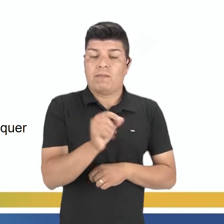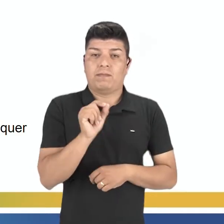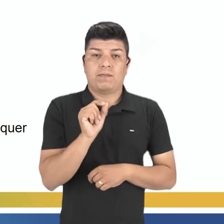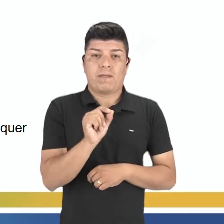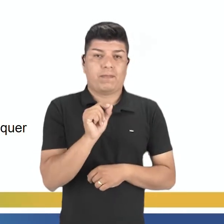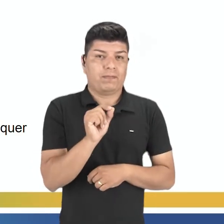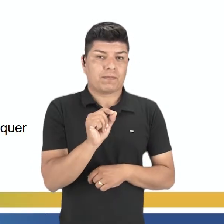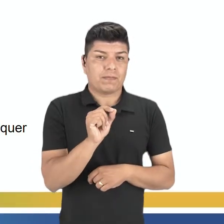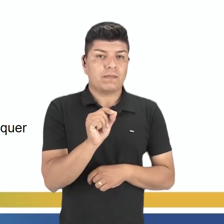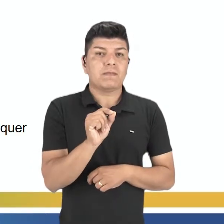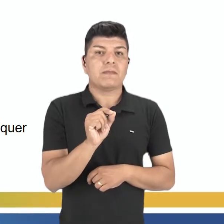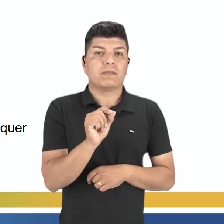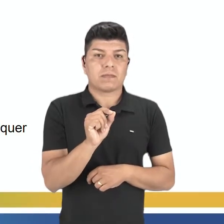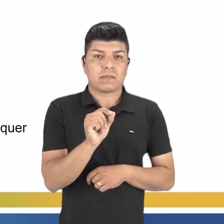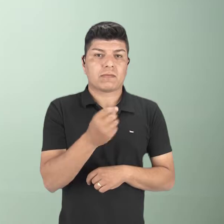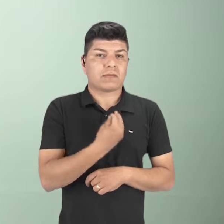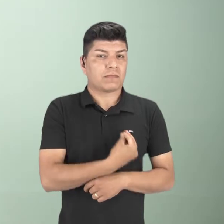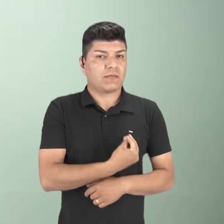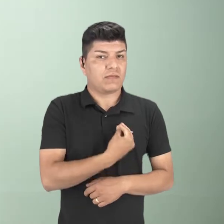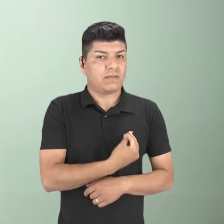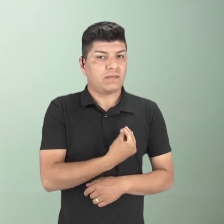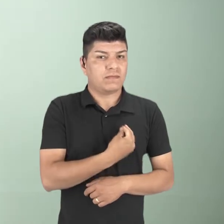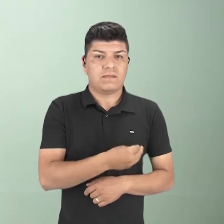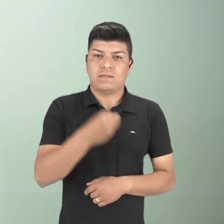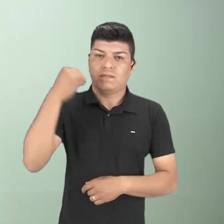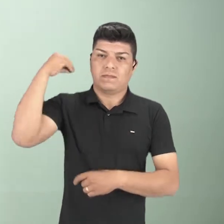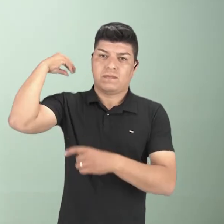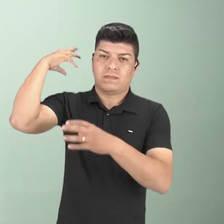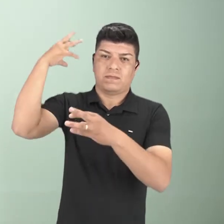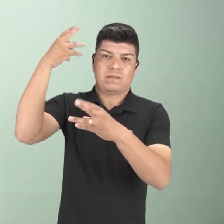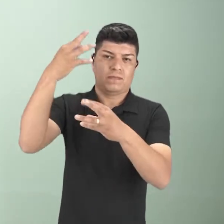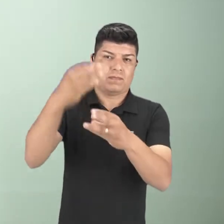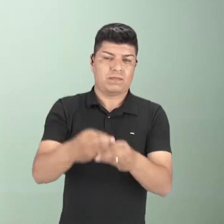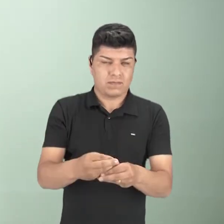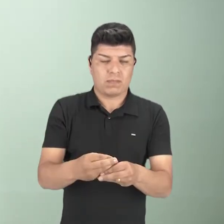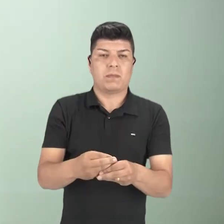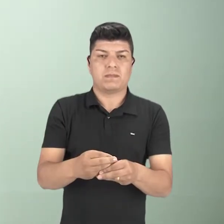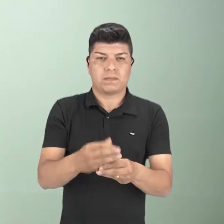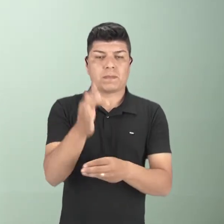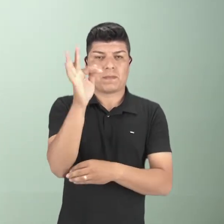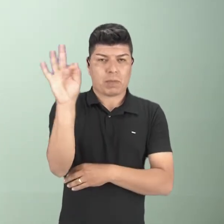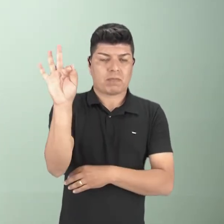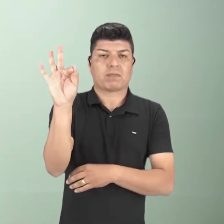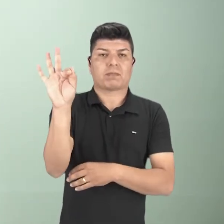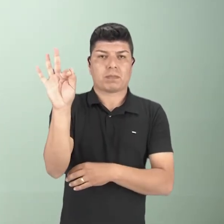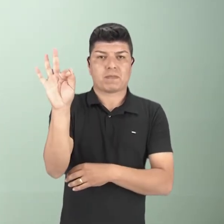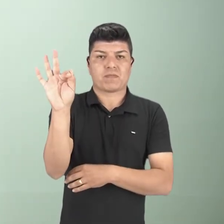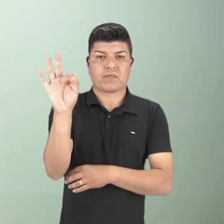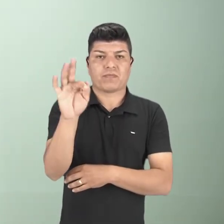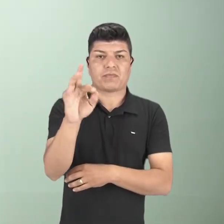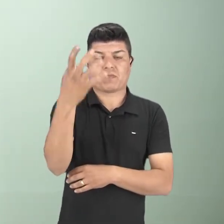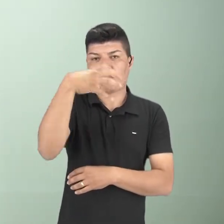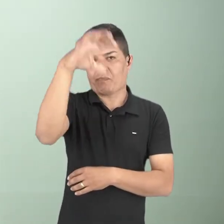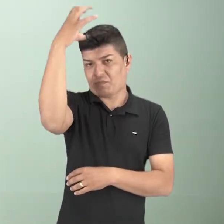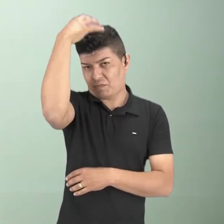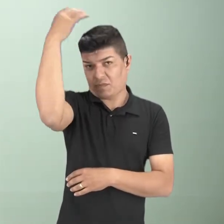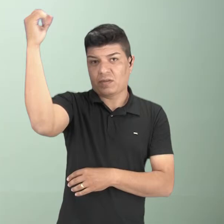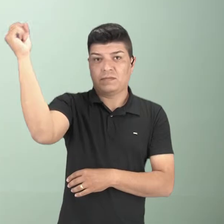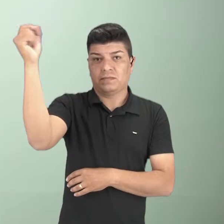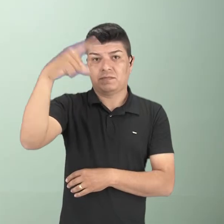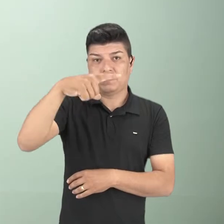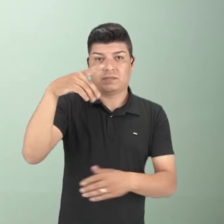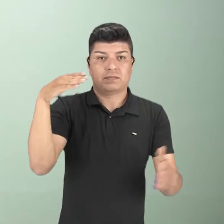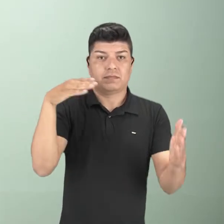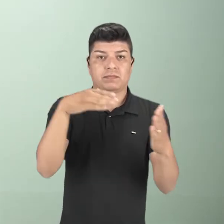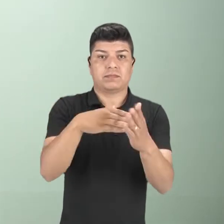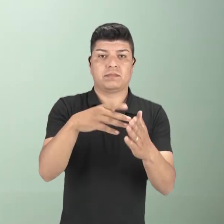diretamente pela vida que já vinha dos absolutismos franceses, né? Desde o Rei Sol, chegando aí até